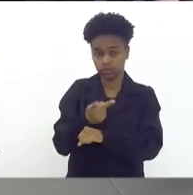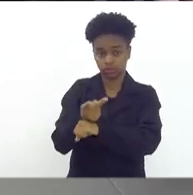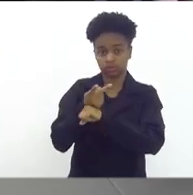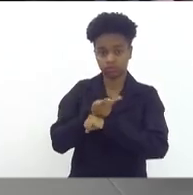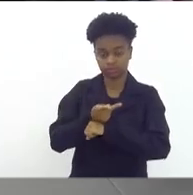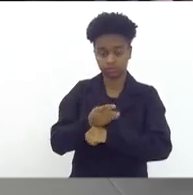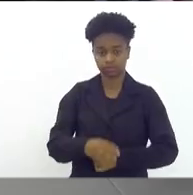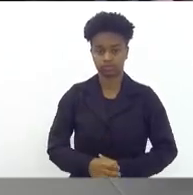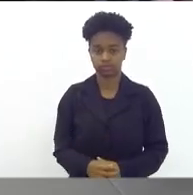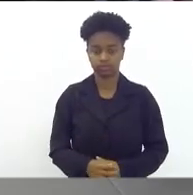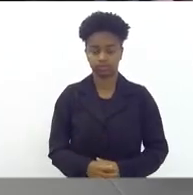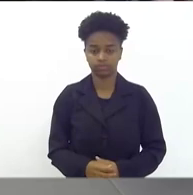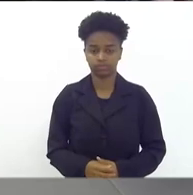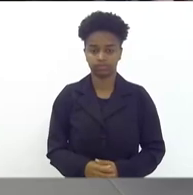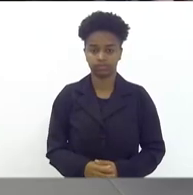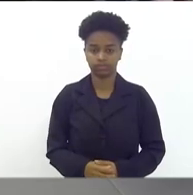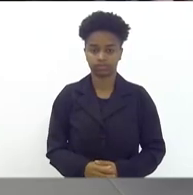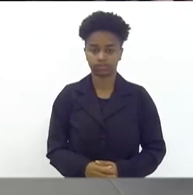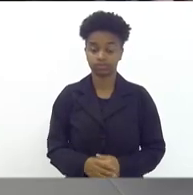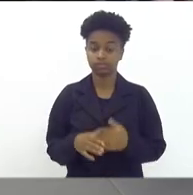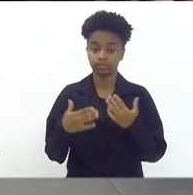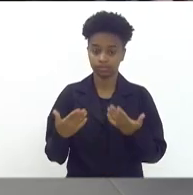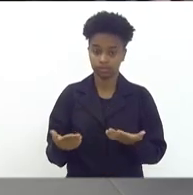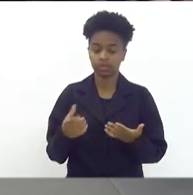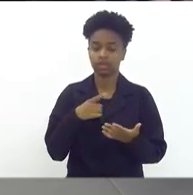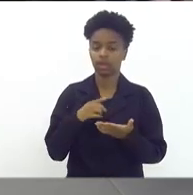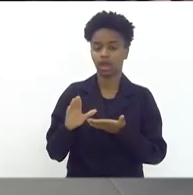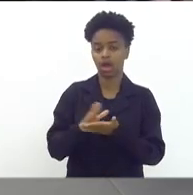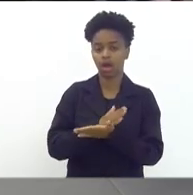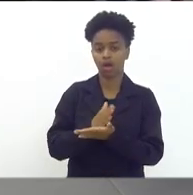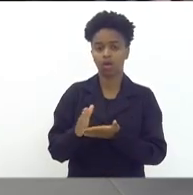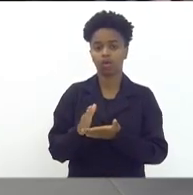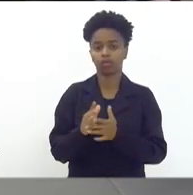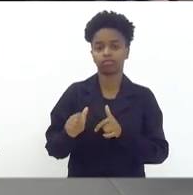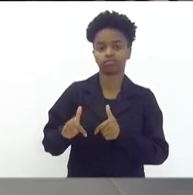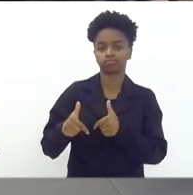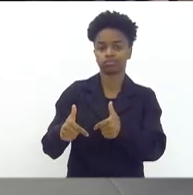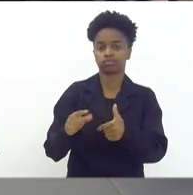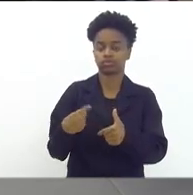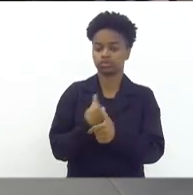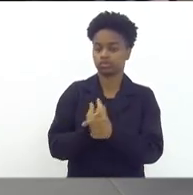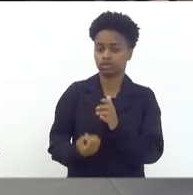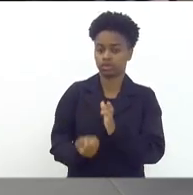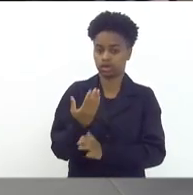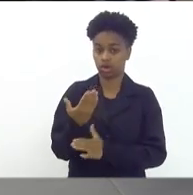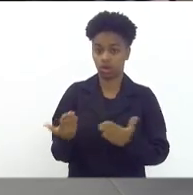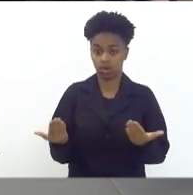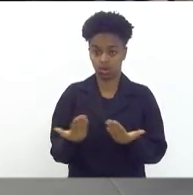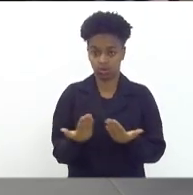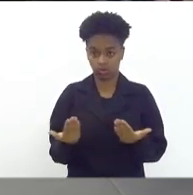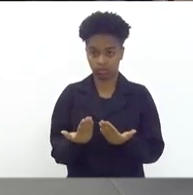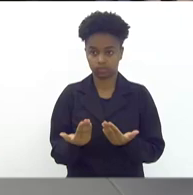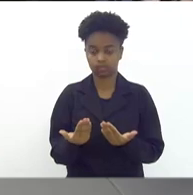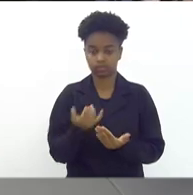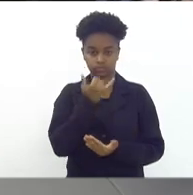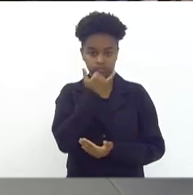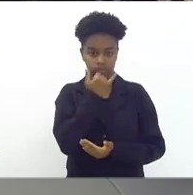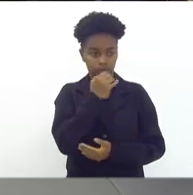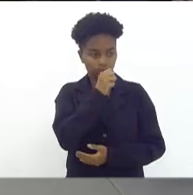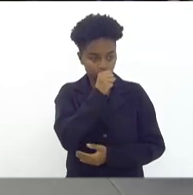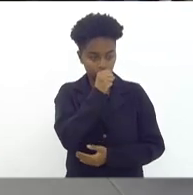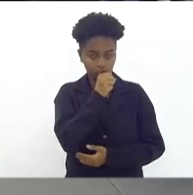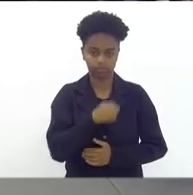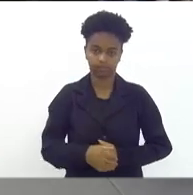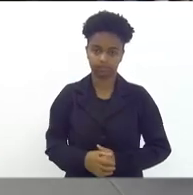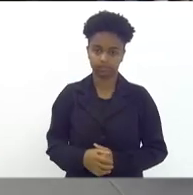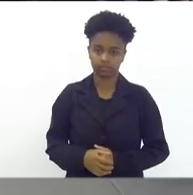reguladora Então essas são algumas medidas que a gente fez como eu disse auditoria hoje desculpa é